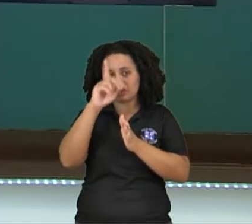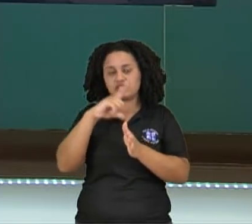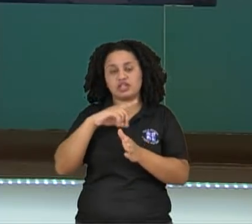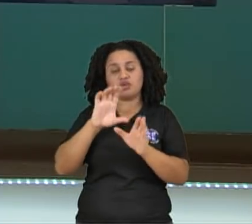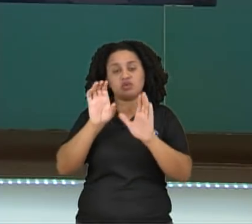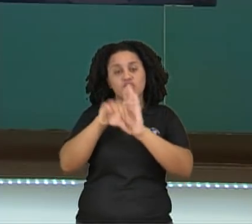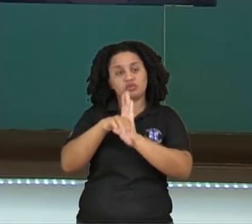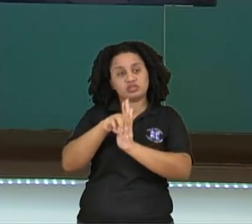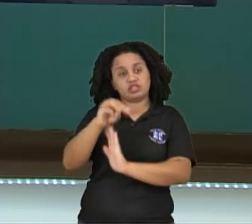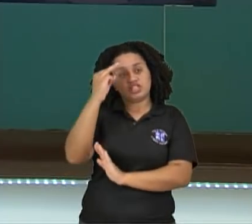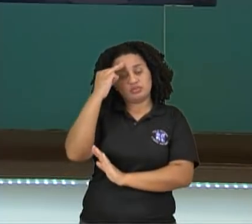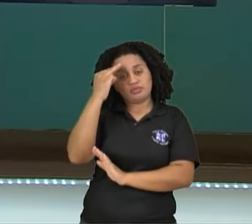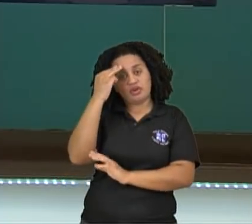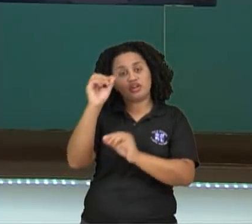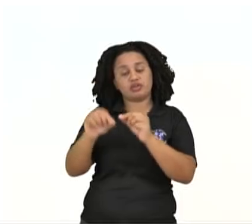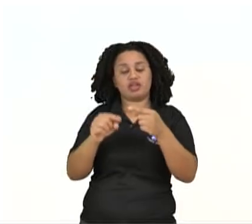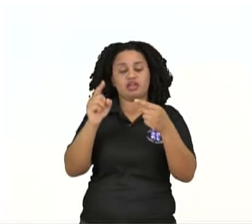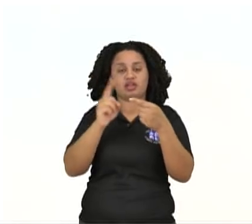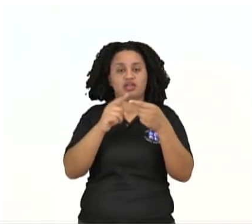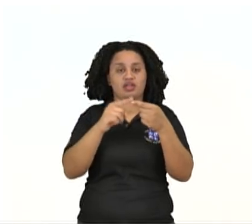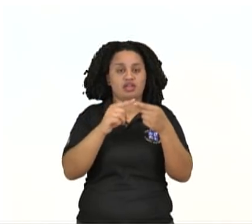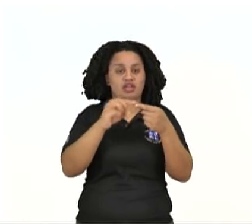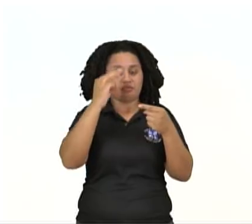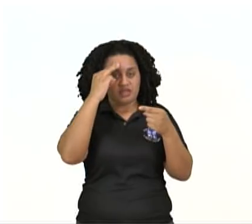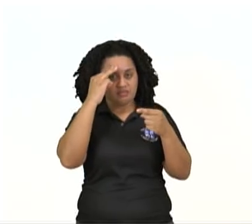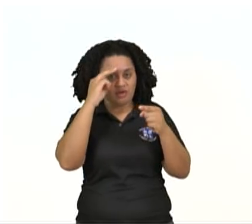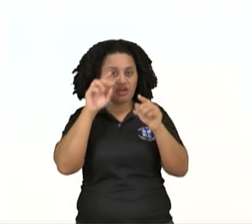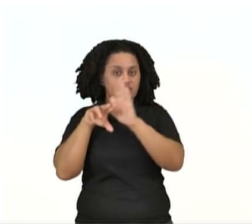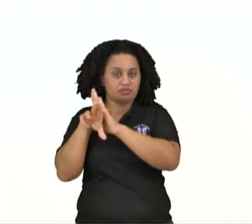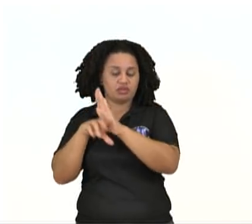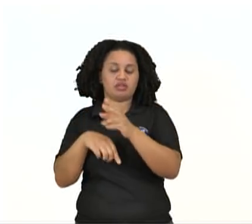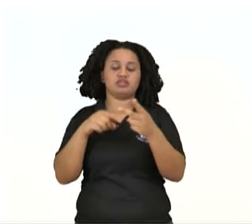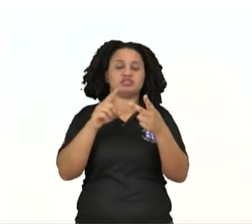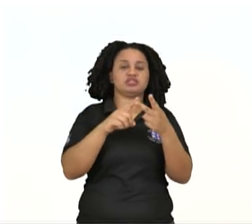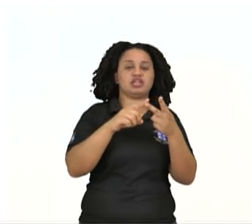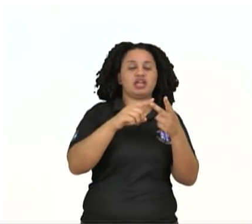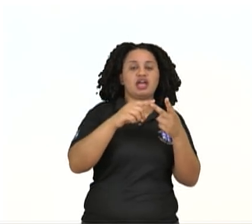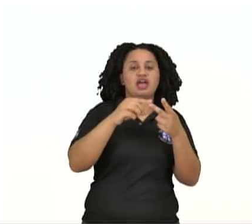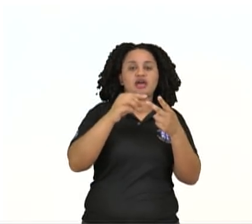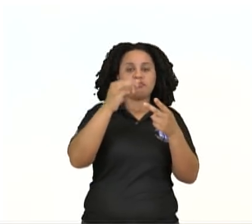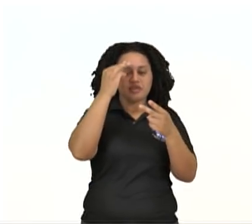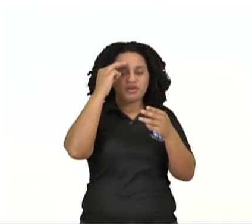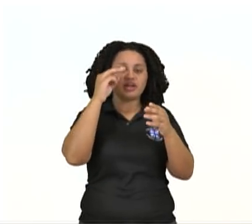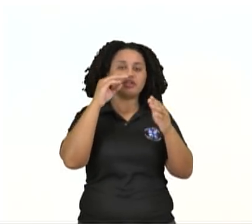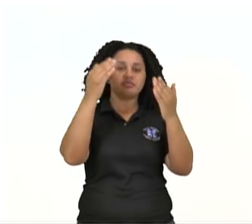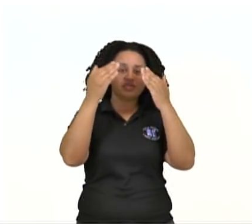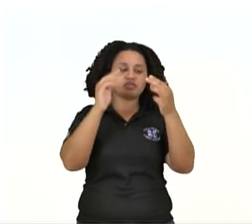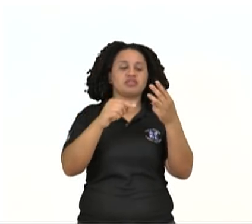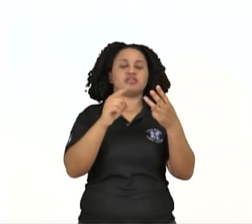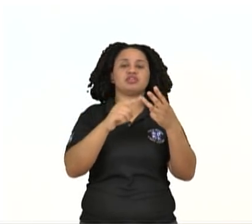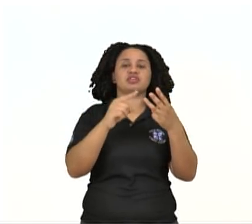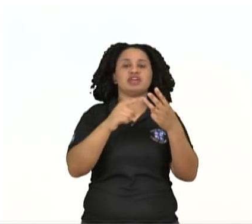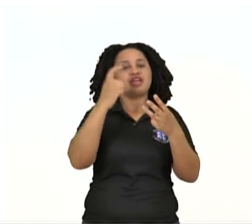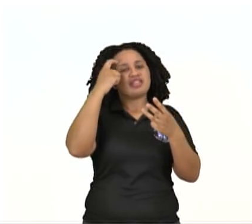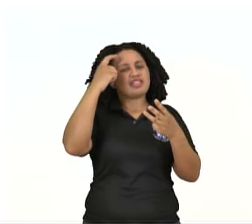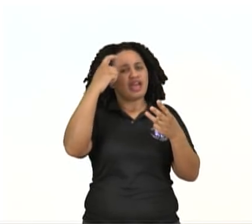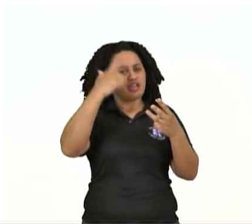memória na condição de, letra A, memória biológica, B, memória psicológica, C, ideia particular,